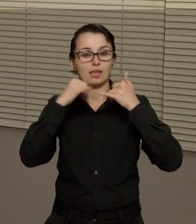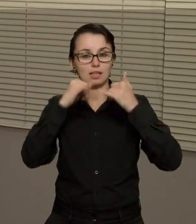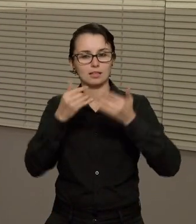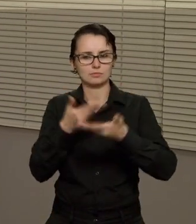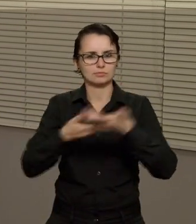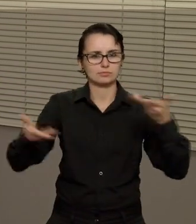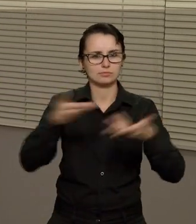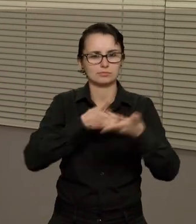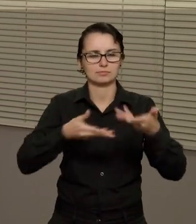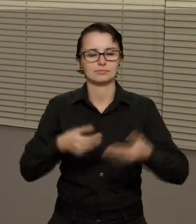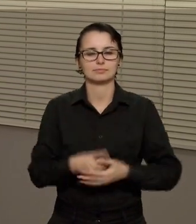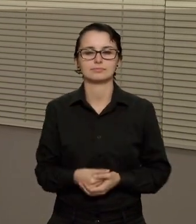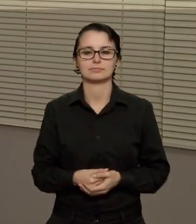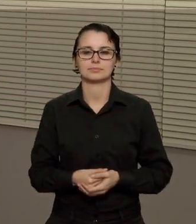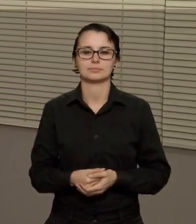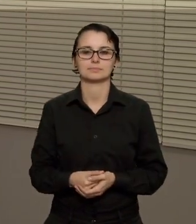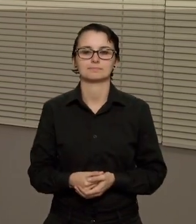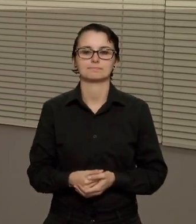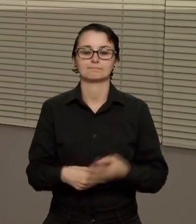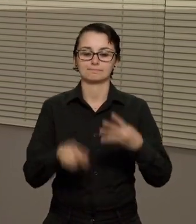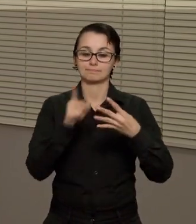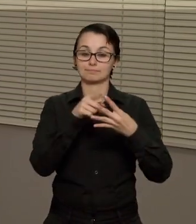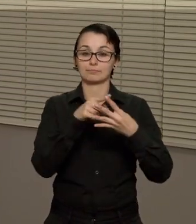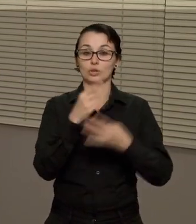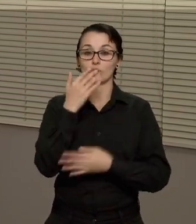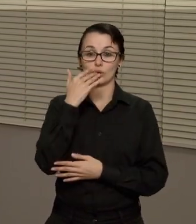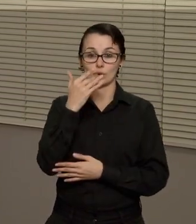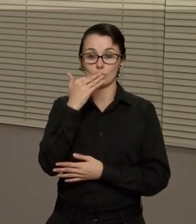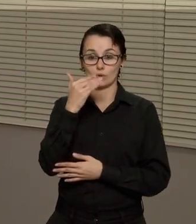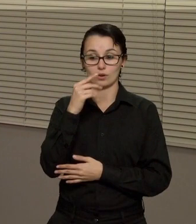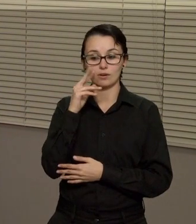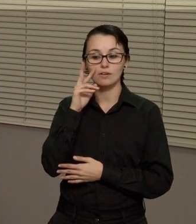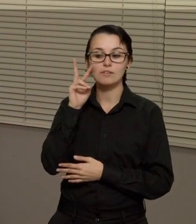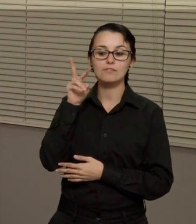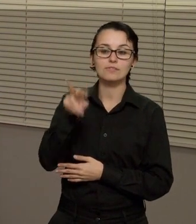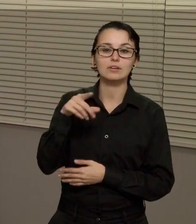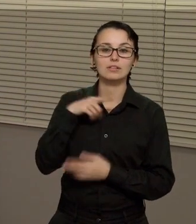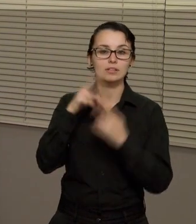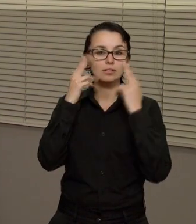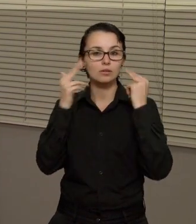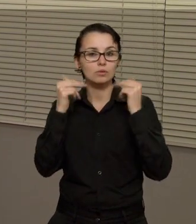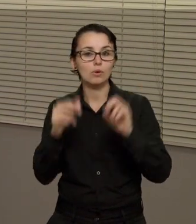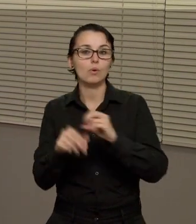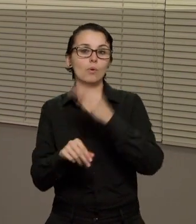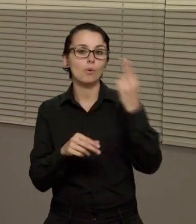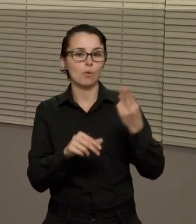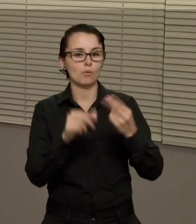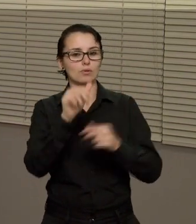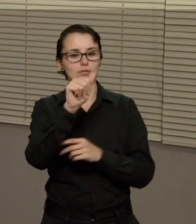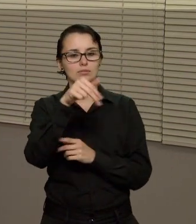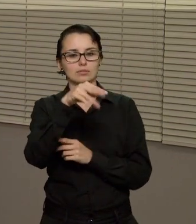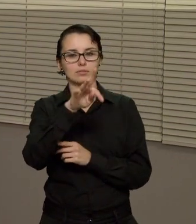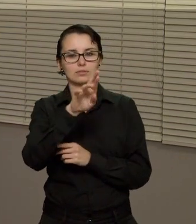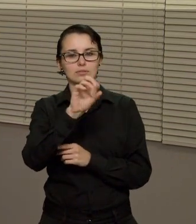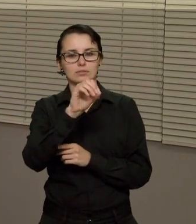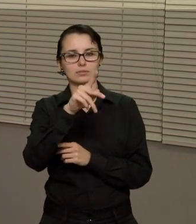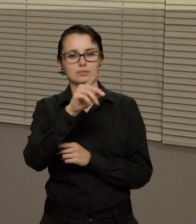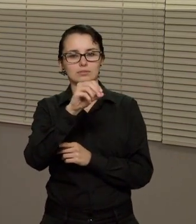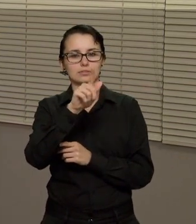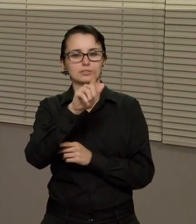da água é indicativa da presença de constituintes de origem natural ou antropogênica.